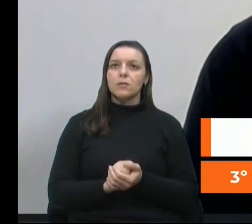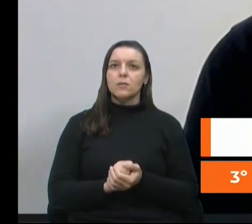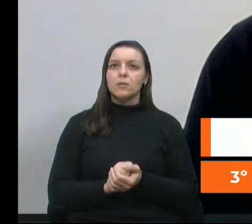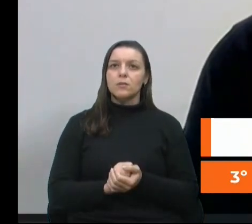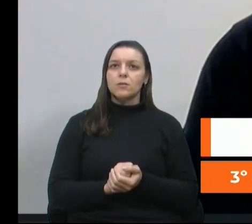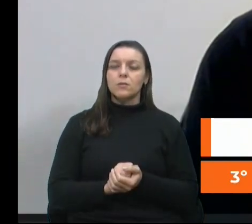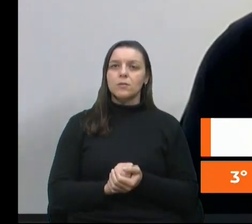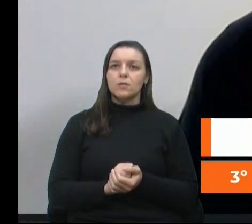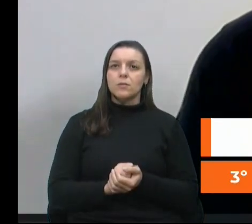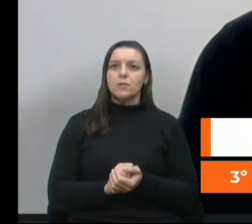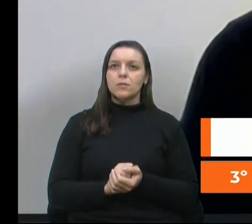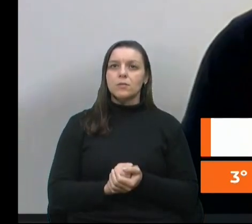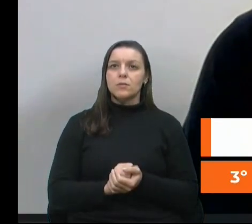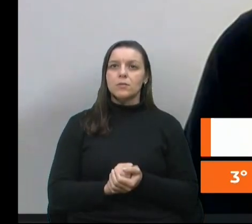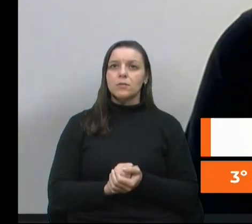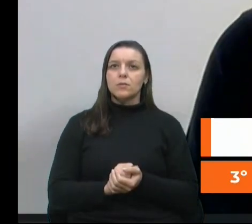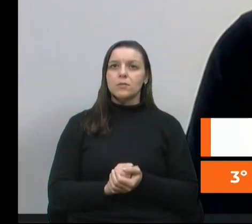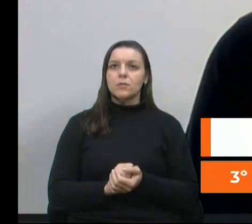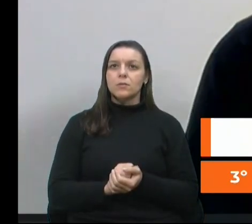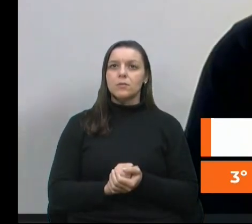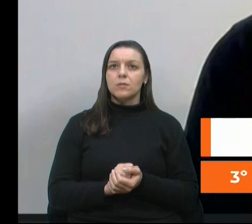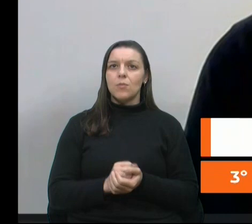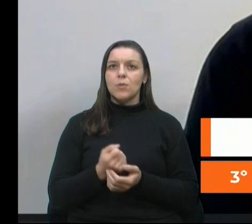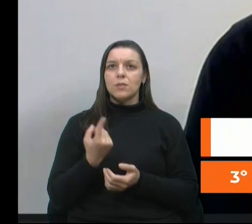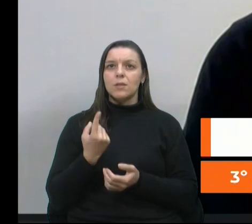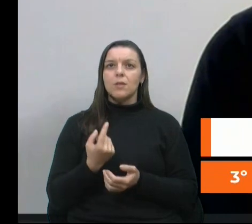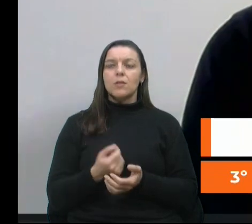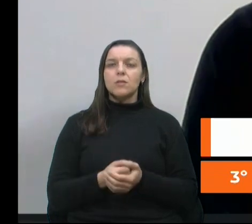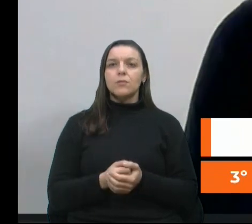ruim, é rotulado como estranho.